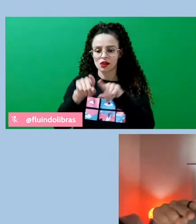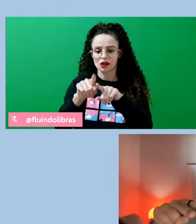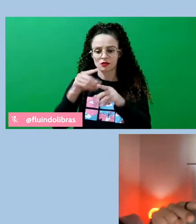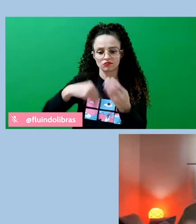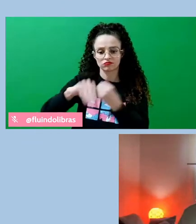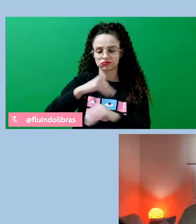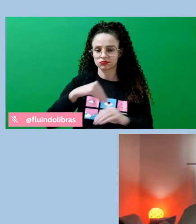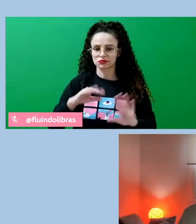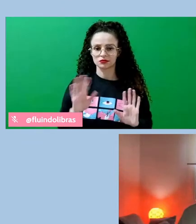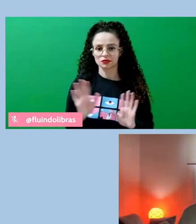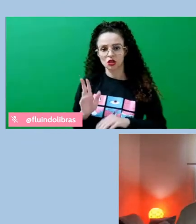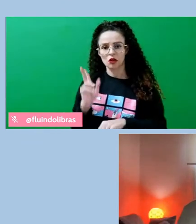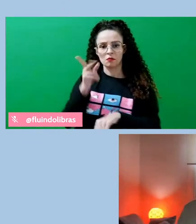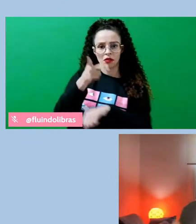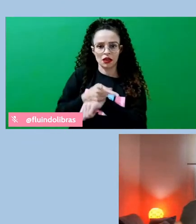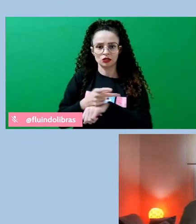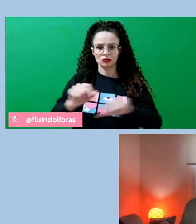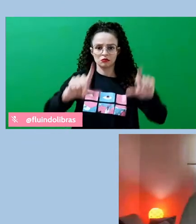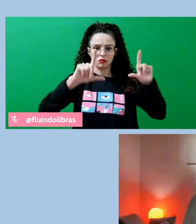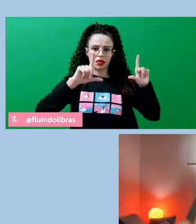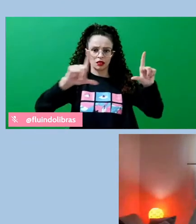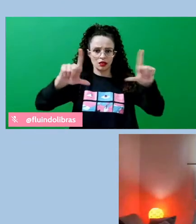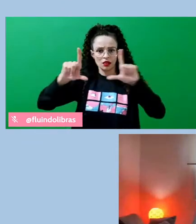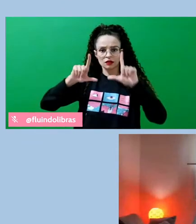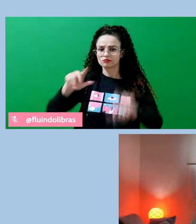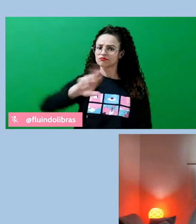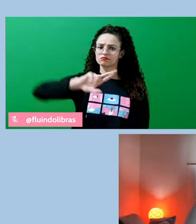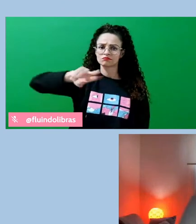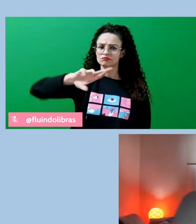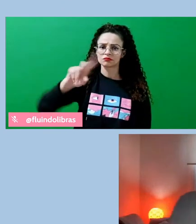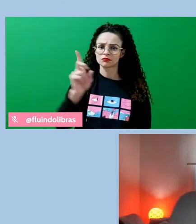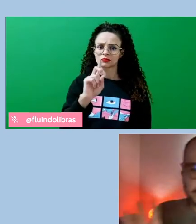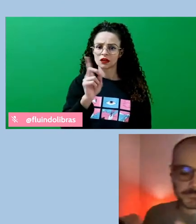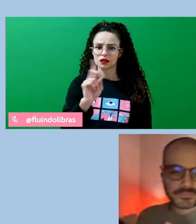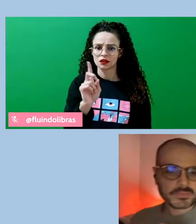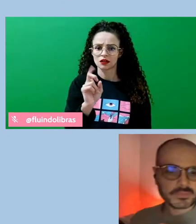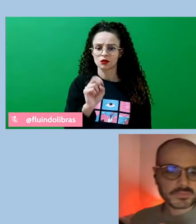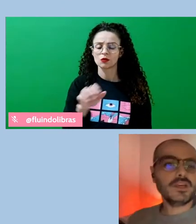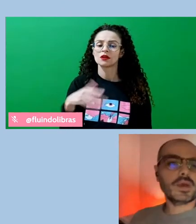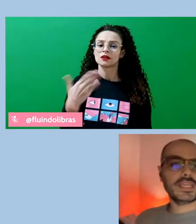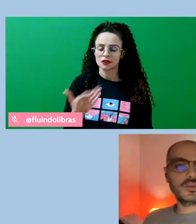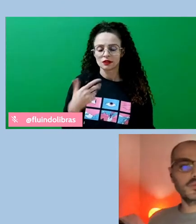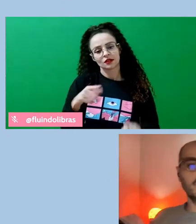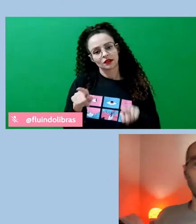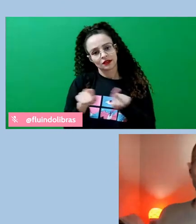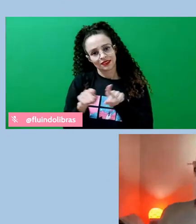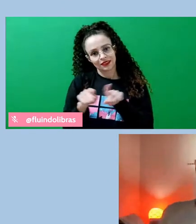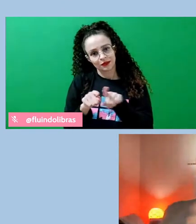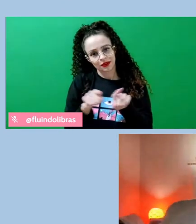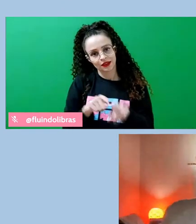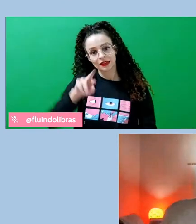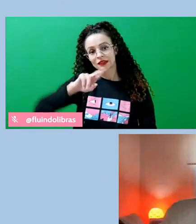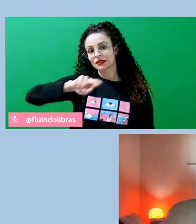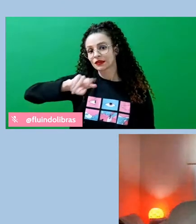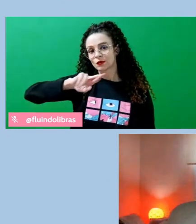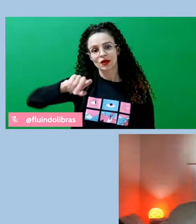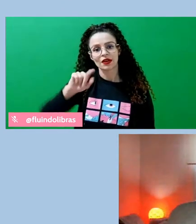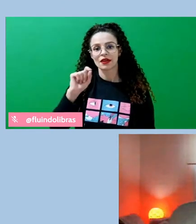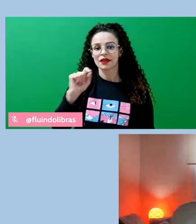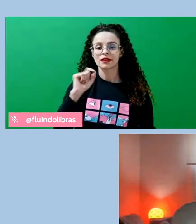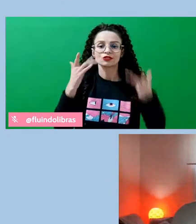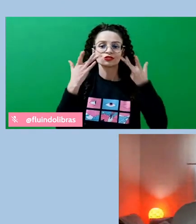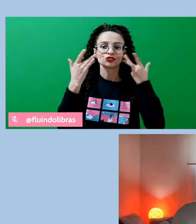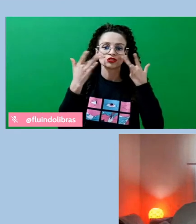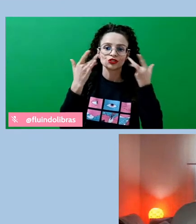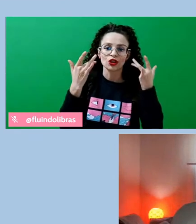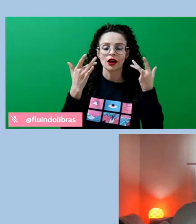plano, plano geral, entra. Não, de maneira nenhuma. E também não é que o teatro também